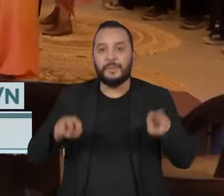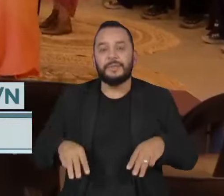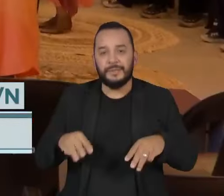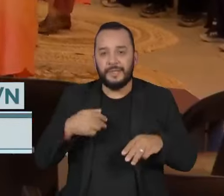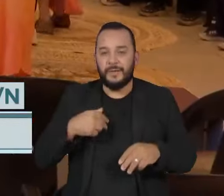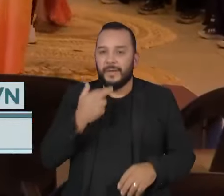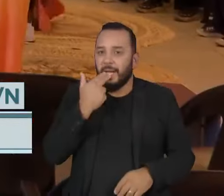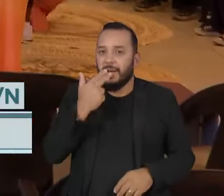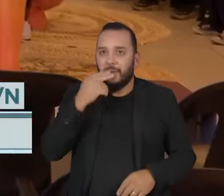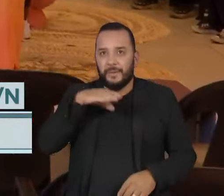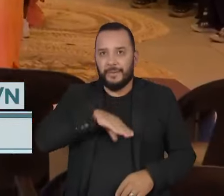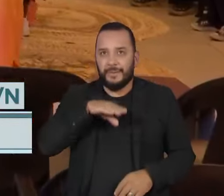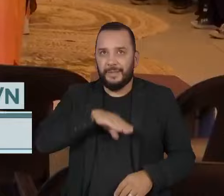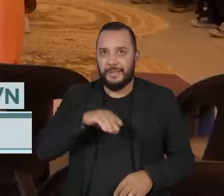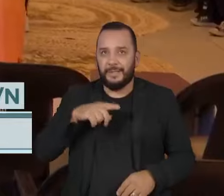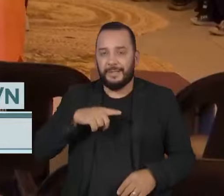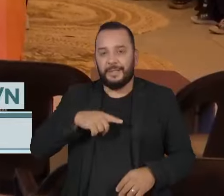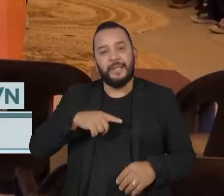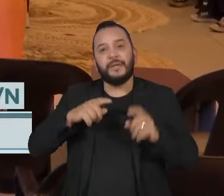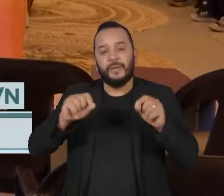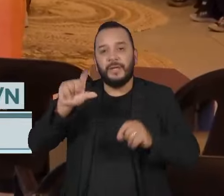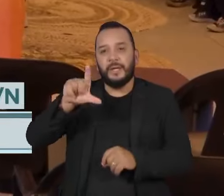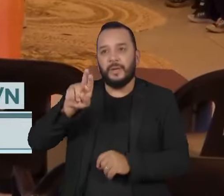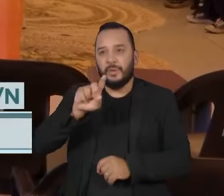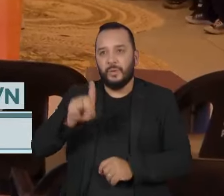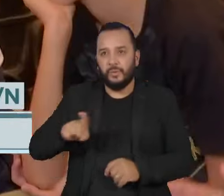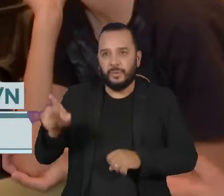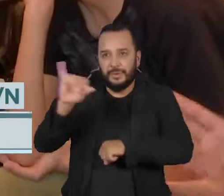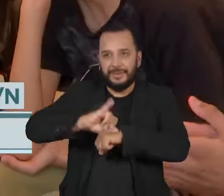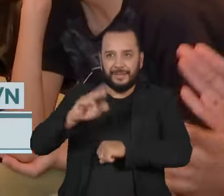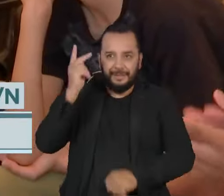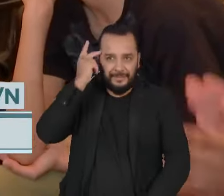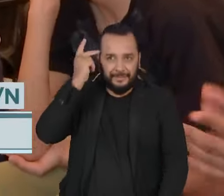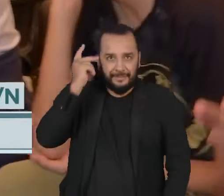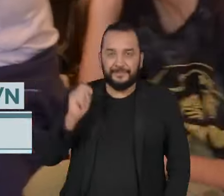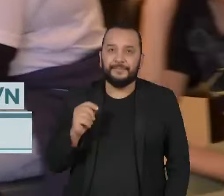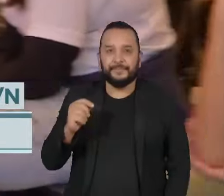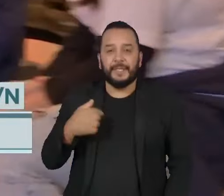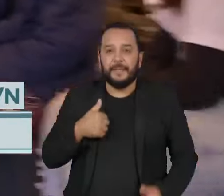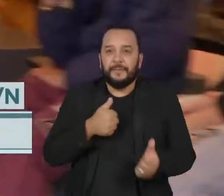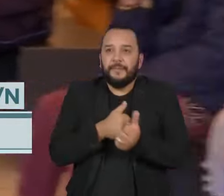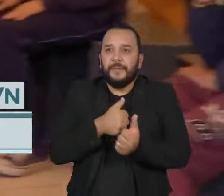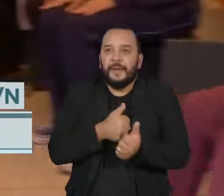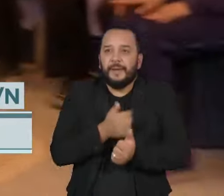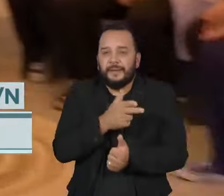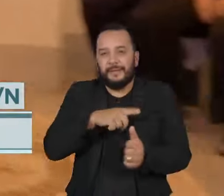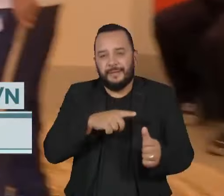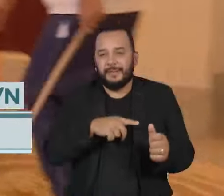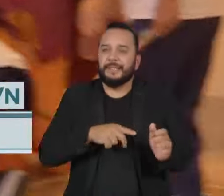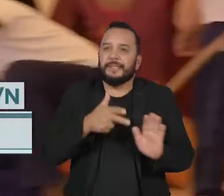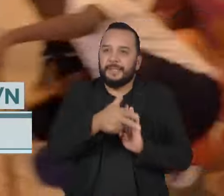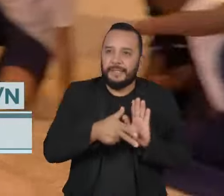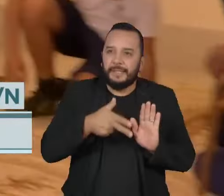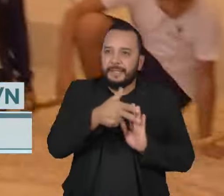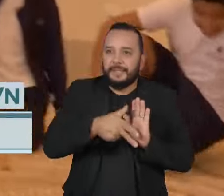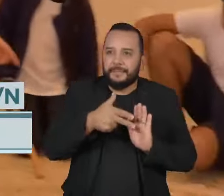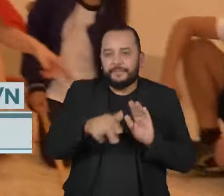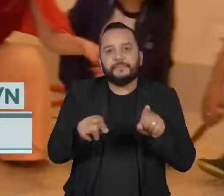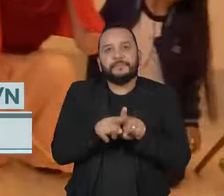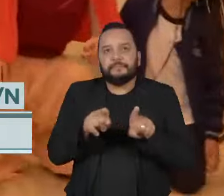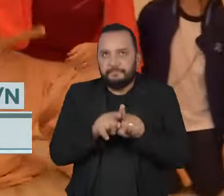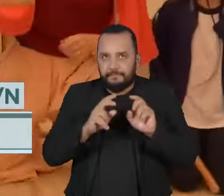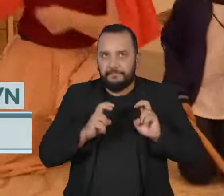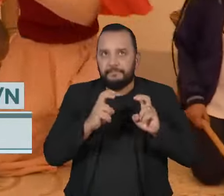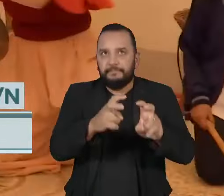Praça da Luz, sem número, no Centro Histórico de São Paulo. Bem aqui colado tem estação de trem, né, CPTM, também do